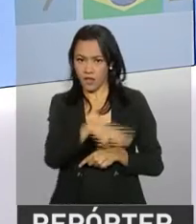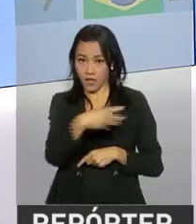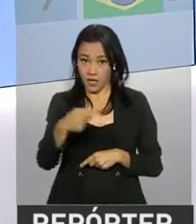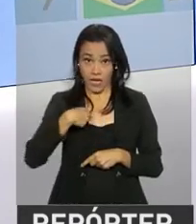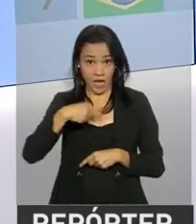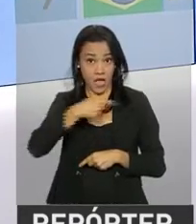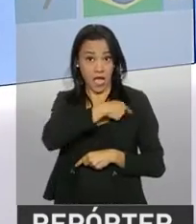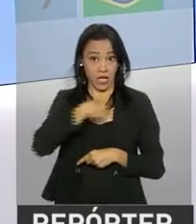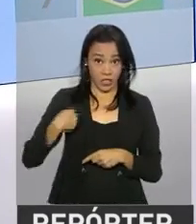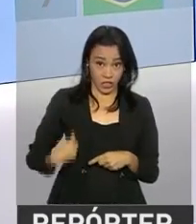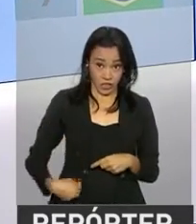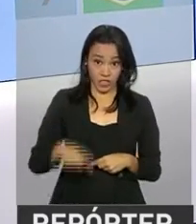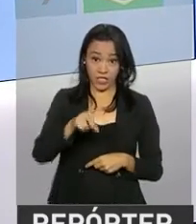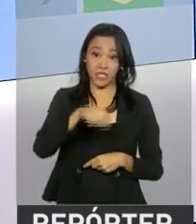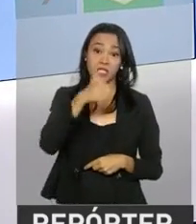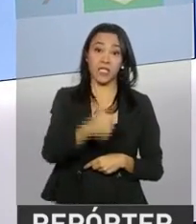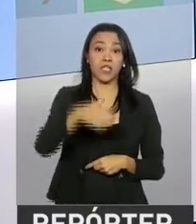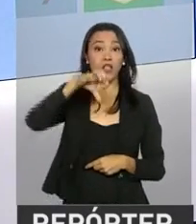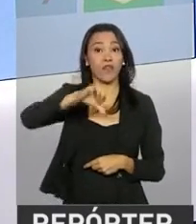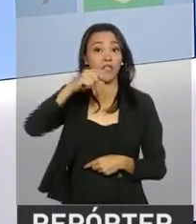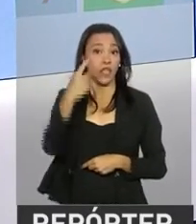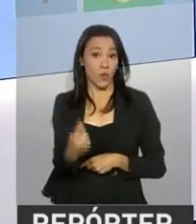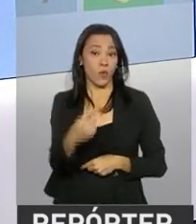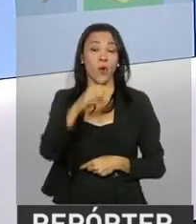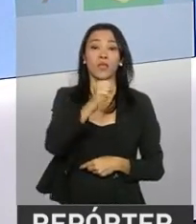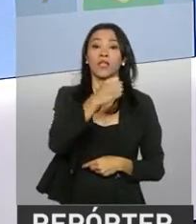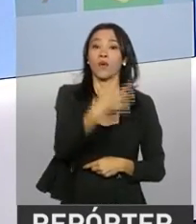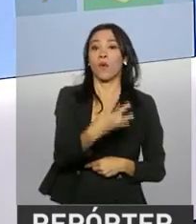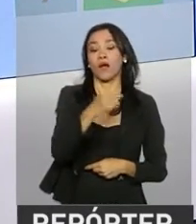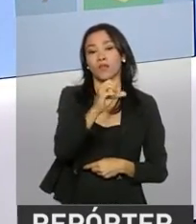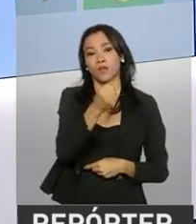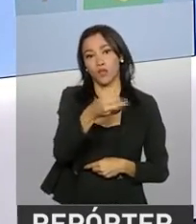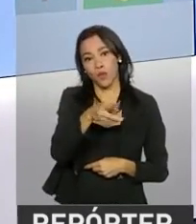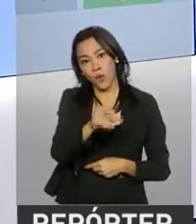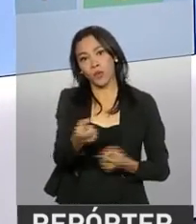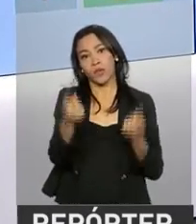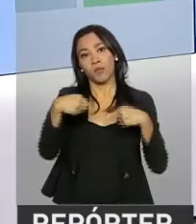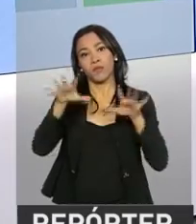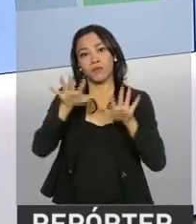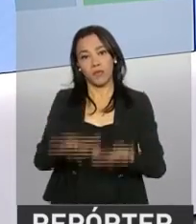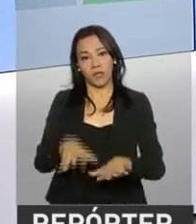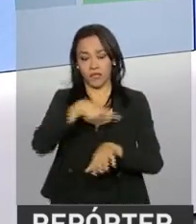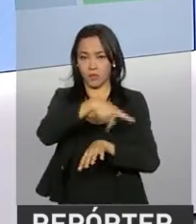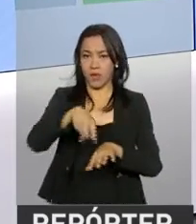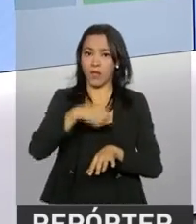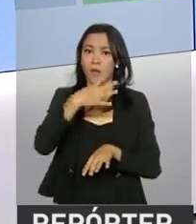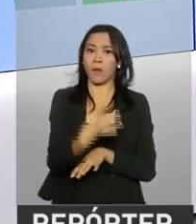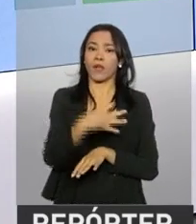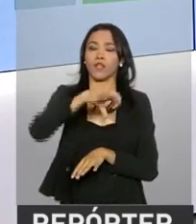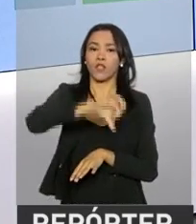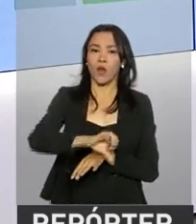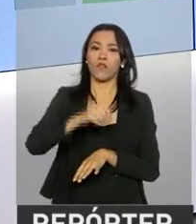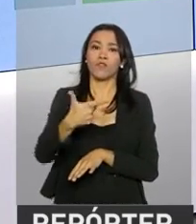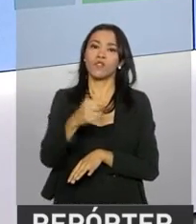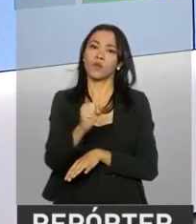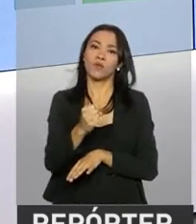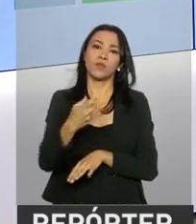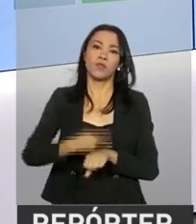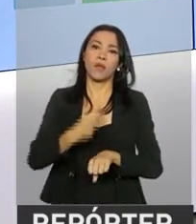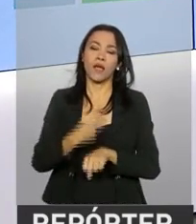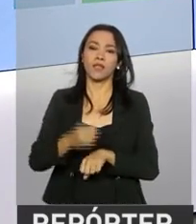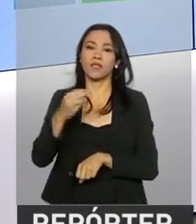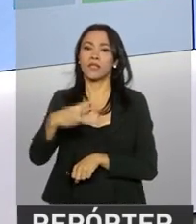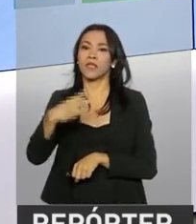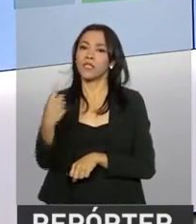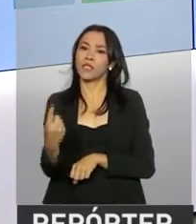e liderado pela China com muita folga 191 medalhas 84 de ouro a grã-bretanha e vem em segundo lugar com 49 de ouro 28 de prata